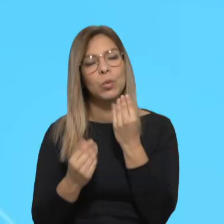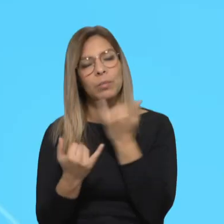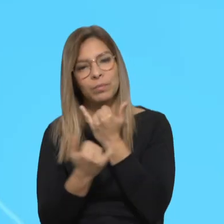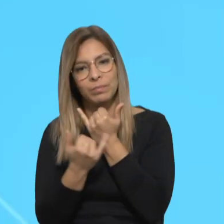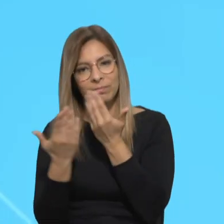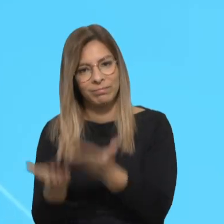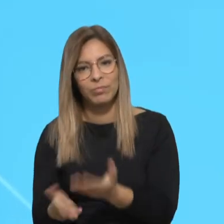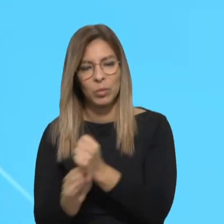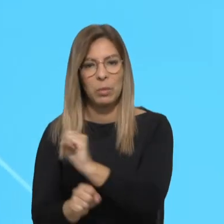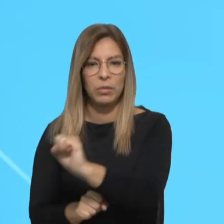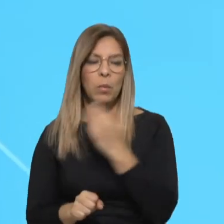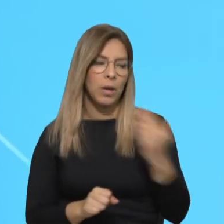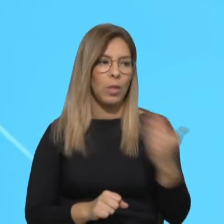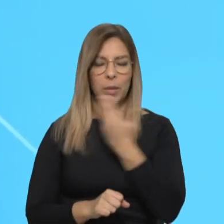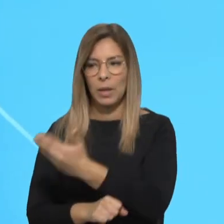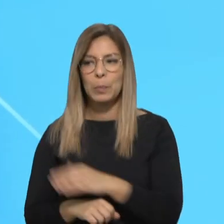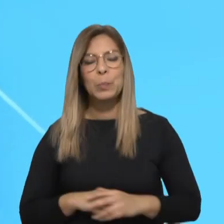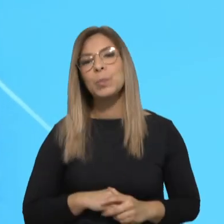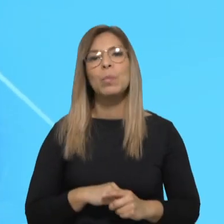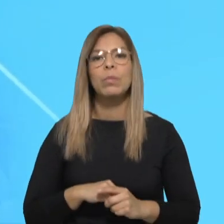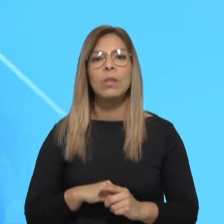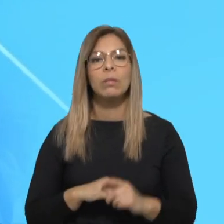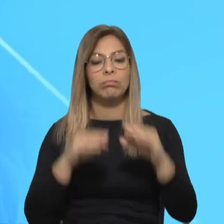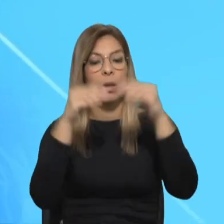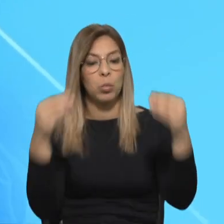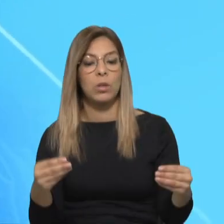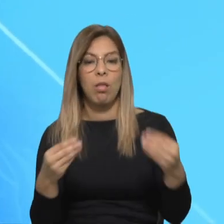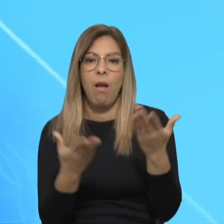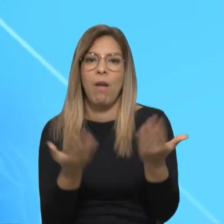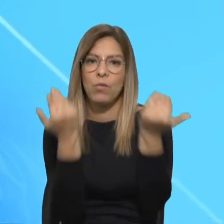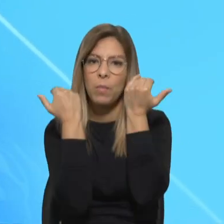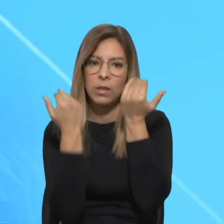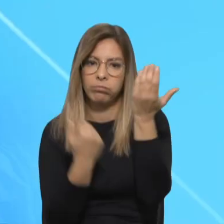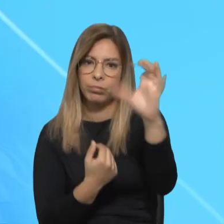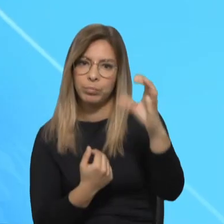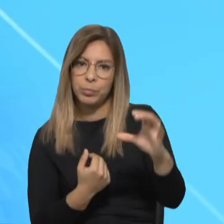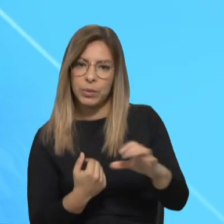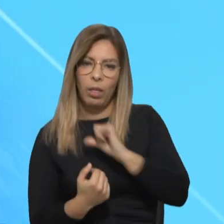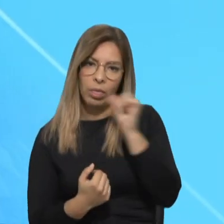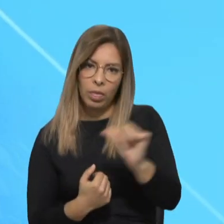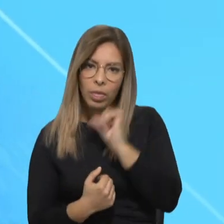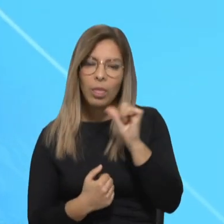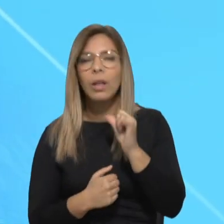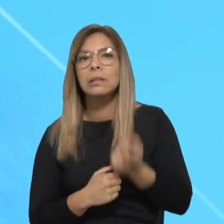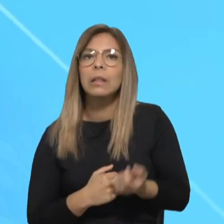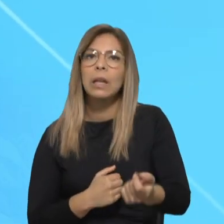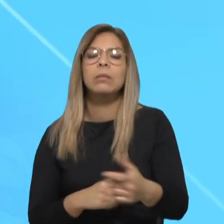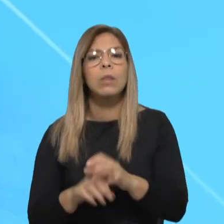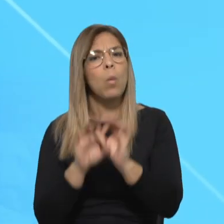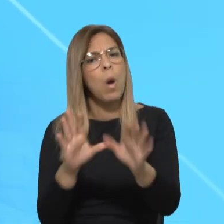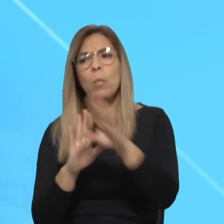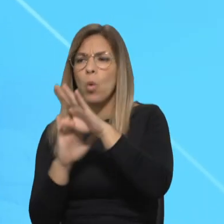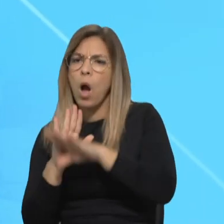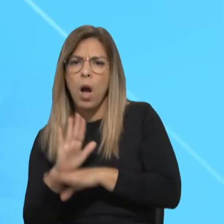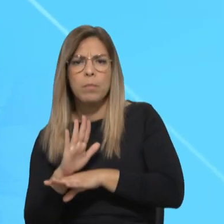Obrigado, eu também. Muito obrigado. E acompanhe no portal da Agência Eclésia a informação que atualizamos a cada momento, assim como os programas que